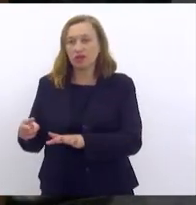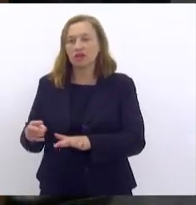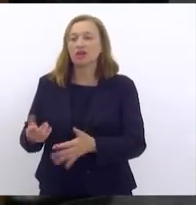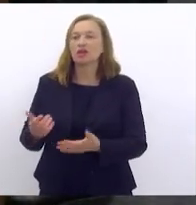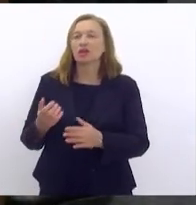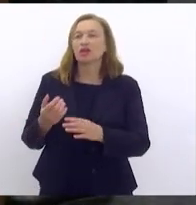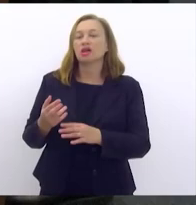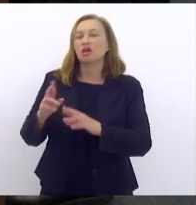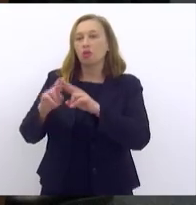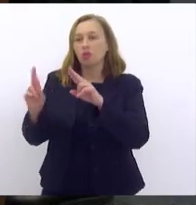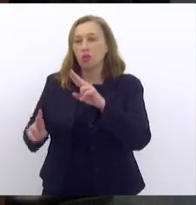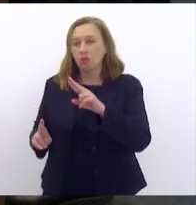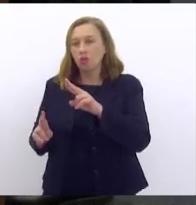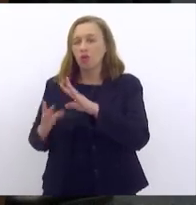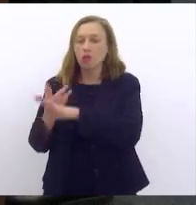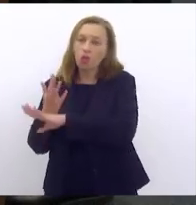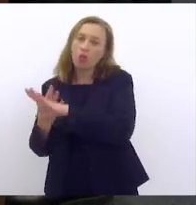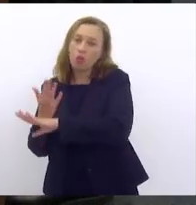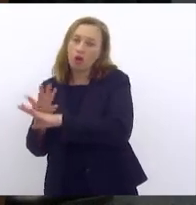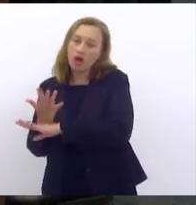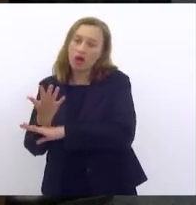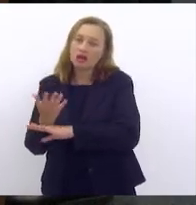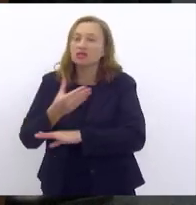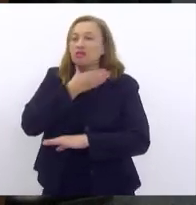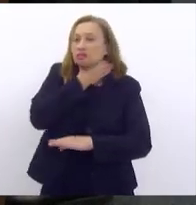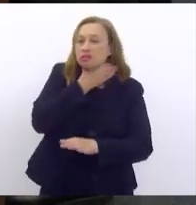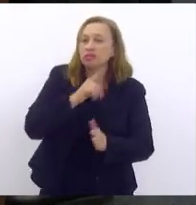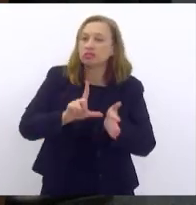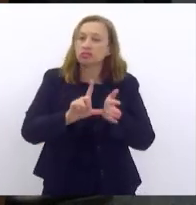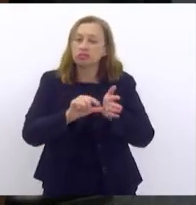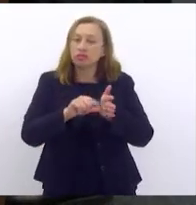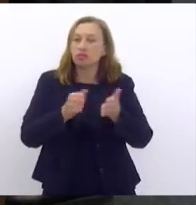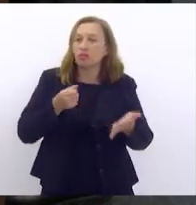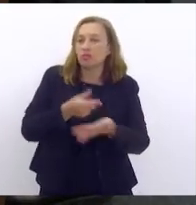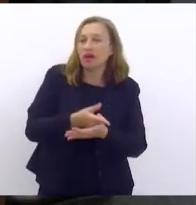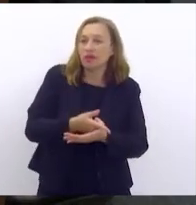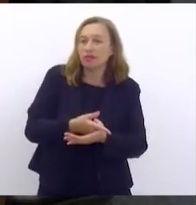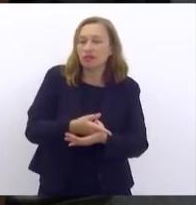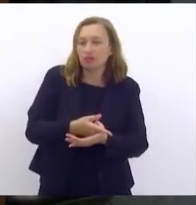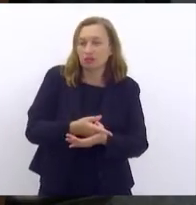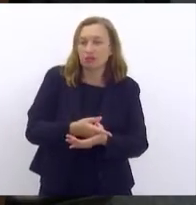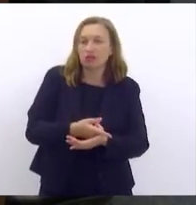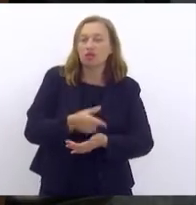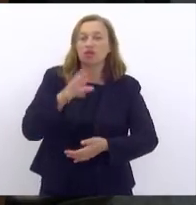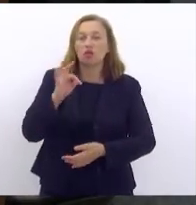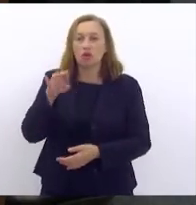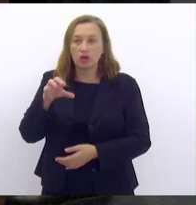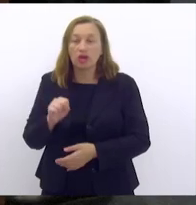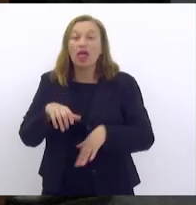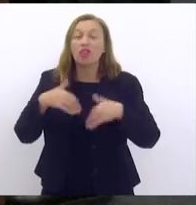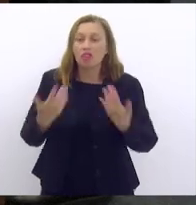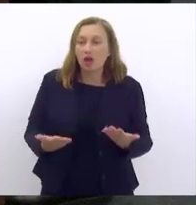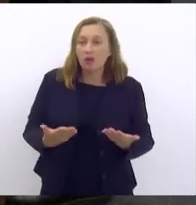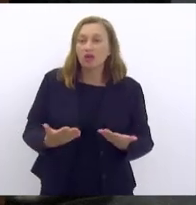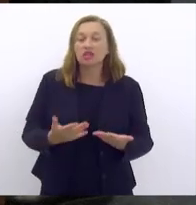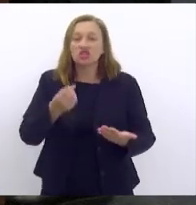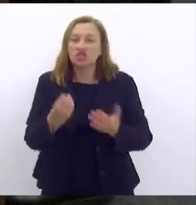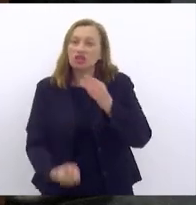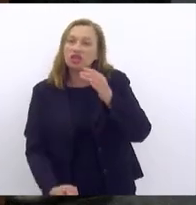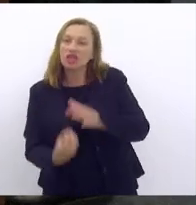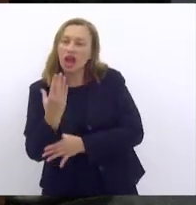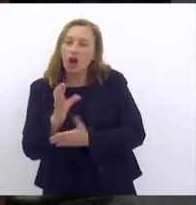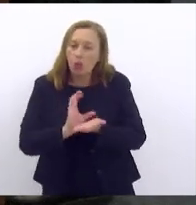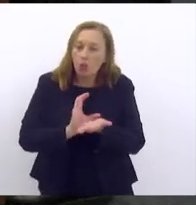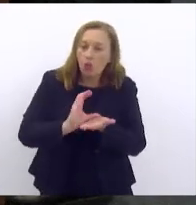em crise pelo atraso do pagamento de bolsas, inclusive veio aqui na LERJ. Ou seja, se a gente criar um